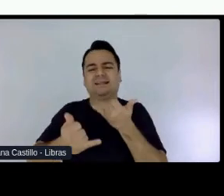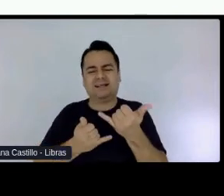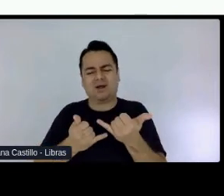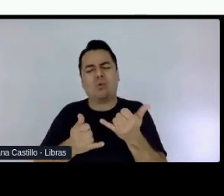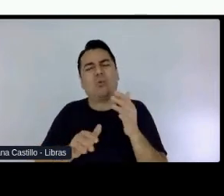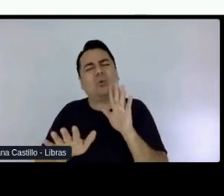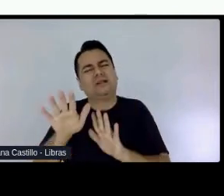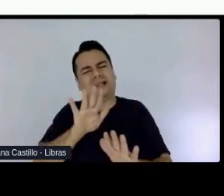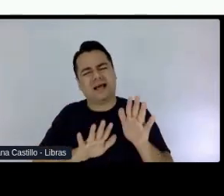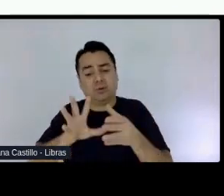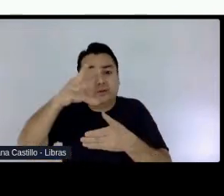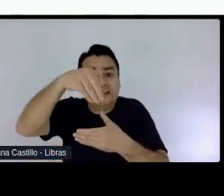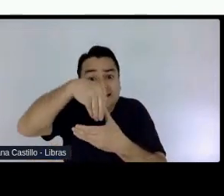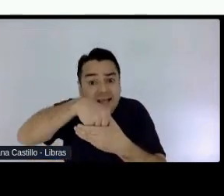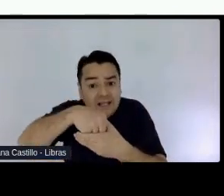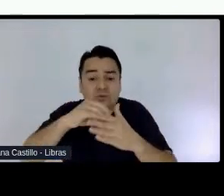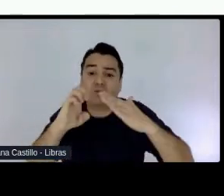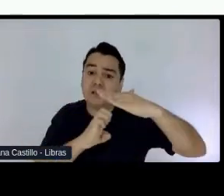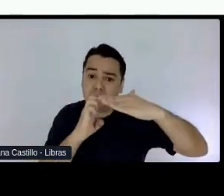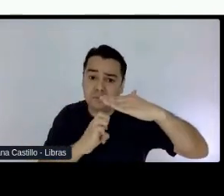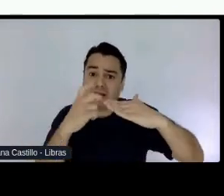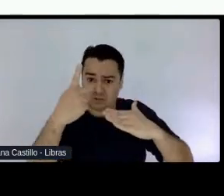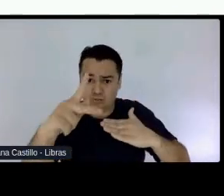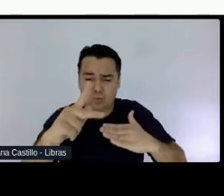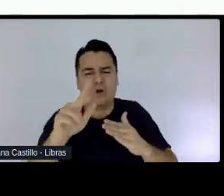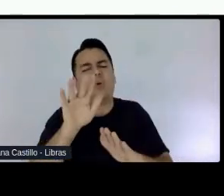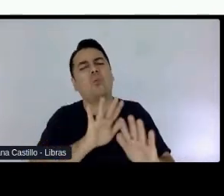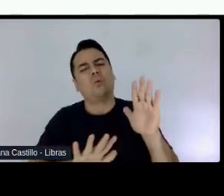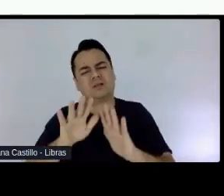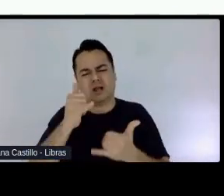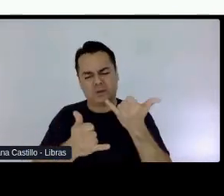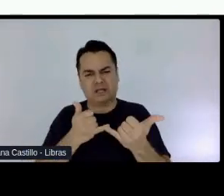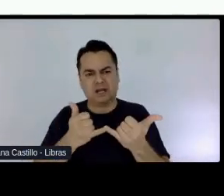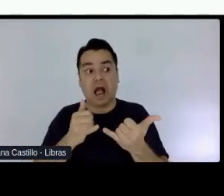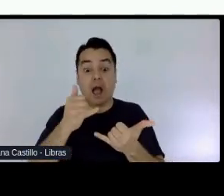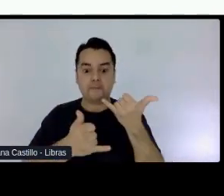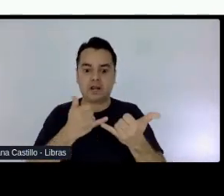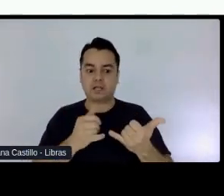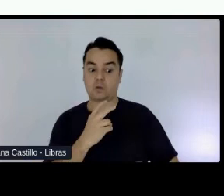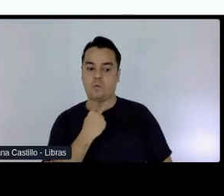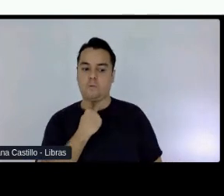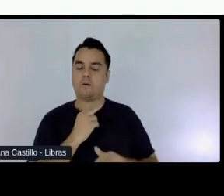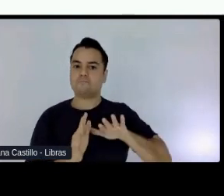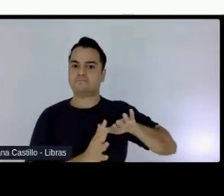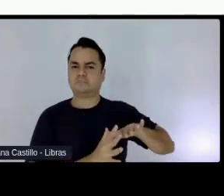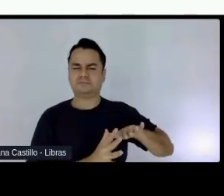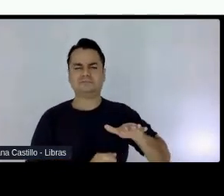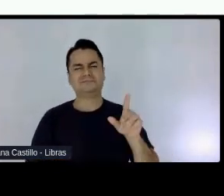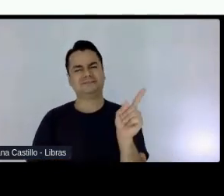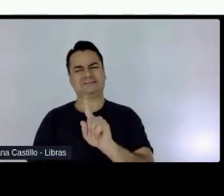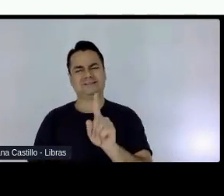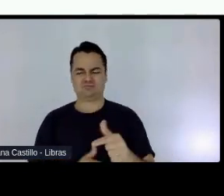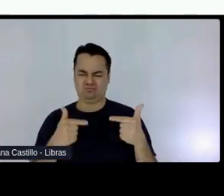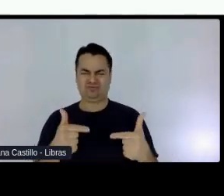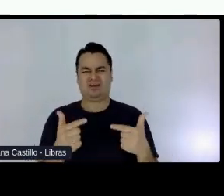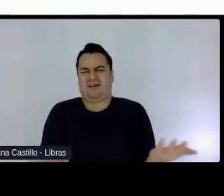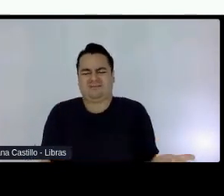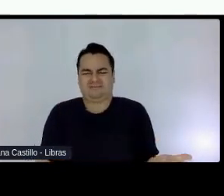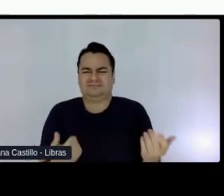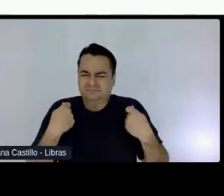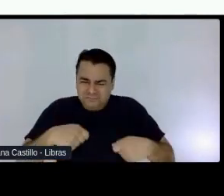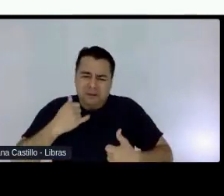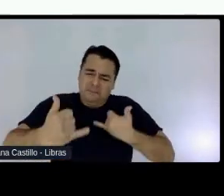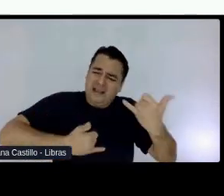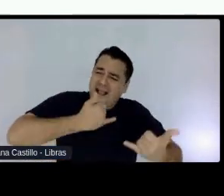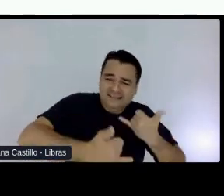com brincadeiras. A gente tem que parar de brincar? Não, porque senão a vida ia ficar muito chata, né? Eu, como sagitariana,